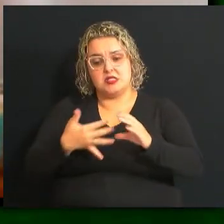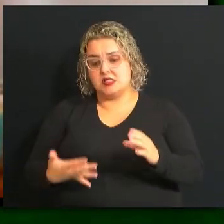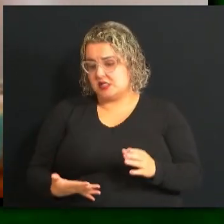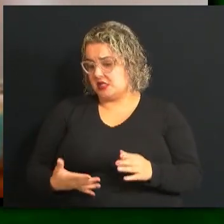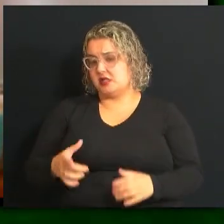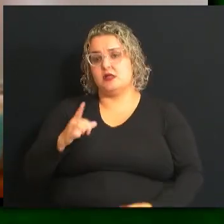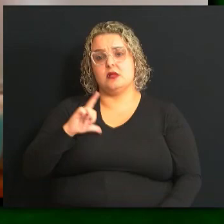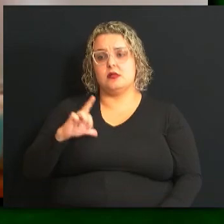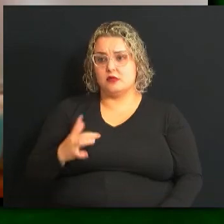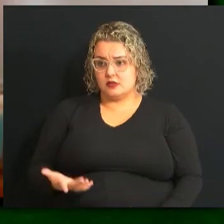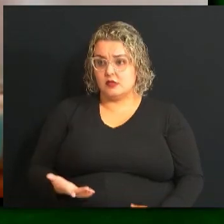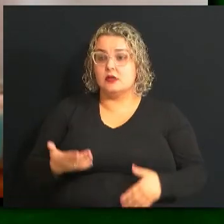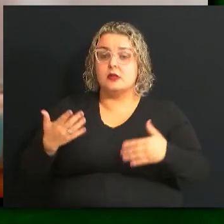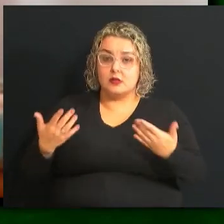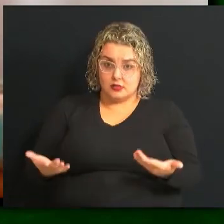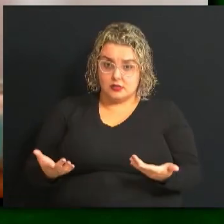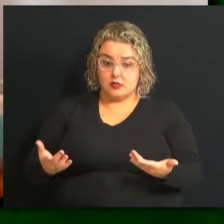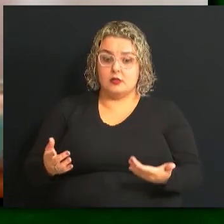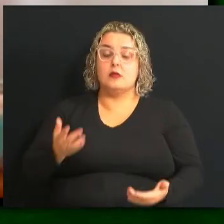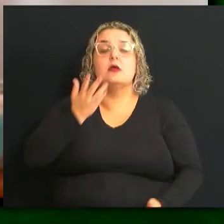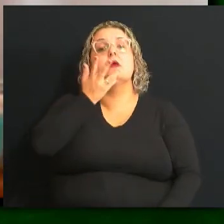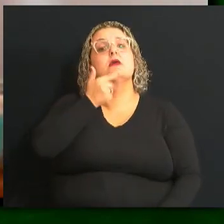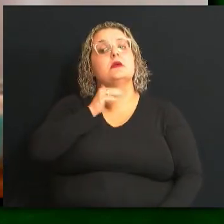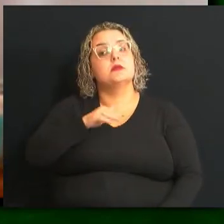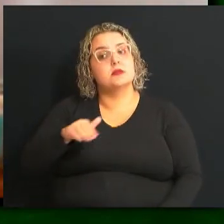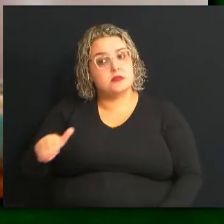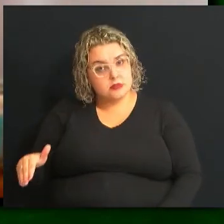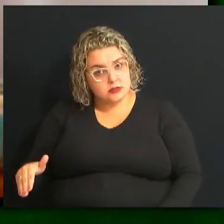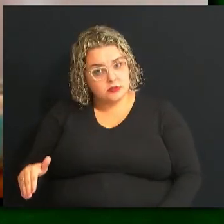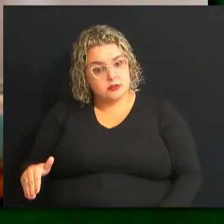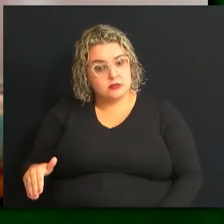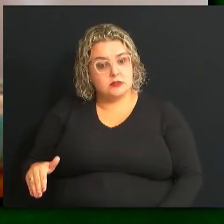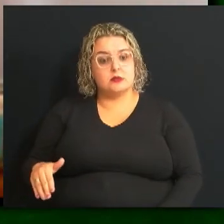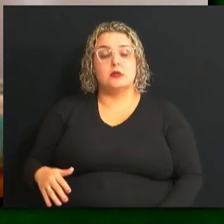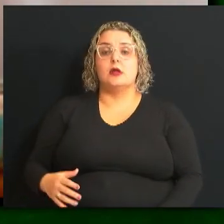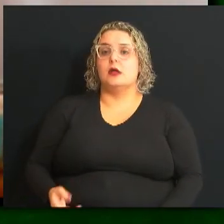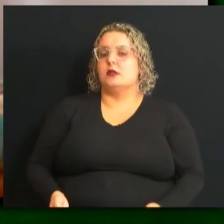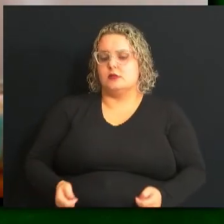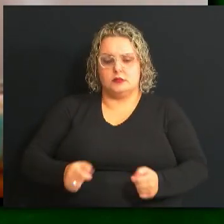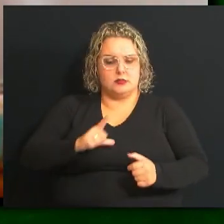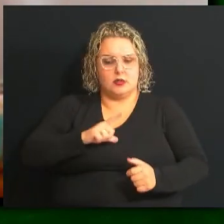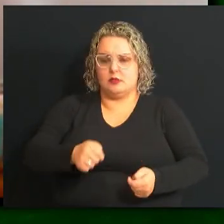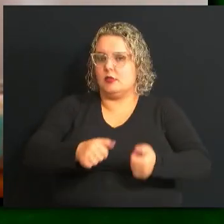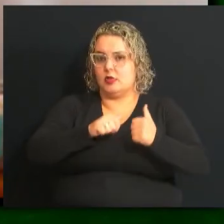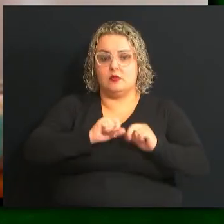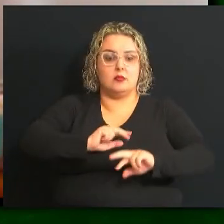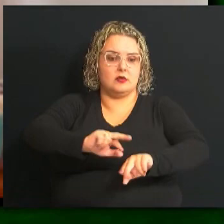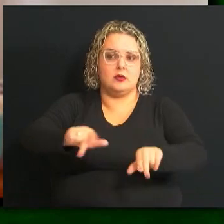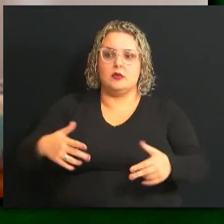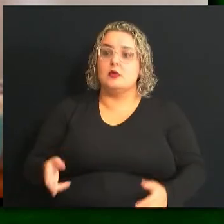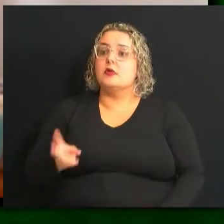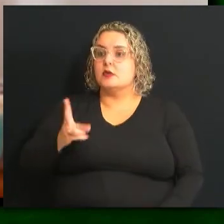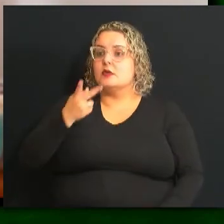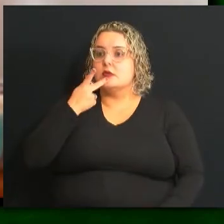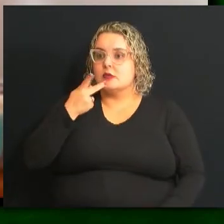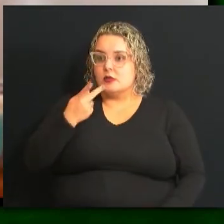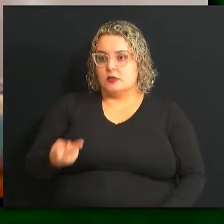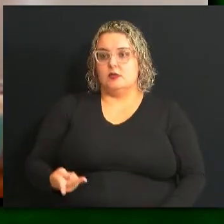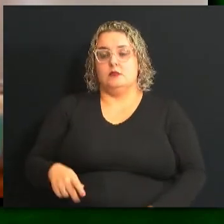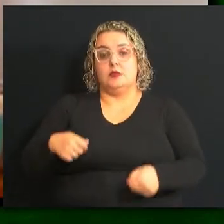tenham. Então, essas crianças, né, elas ganham muito, né? Eu sempre digo, a gente tem que